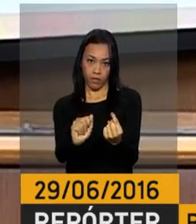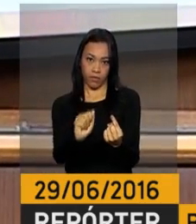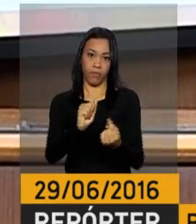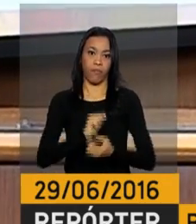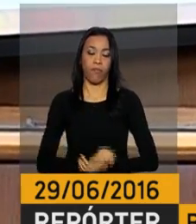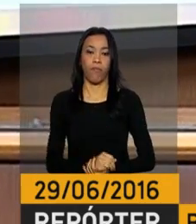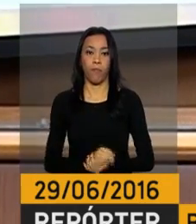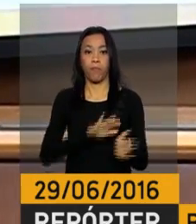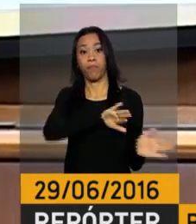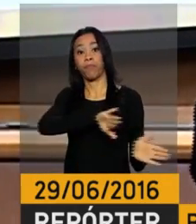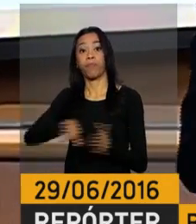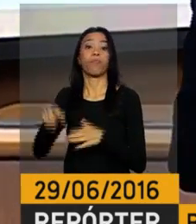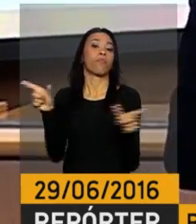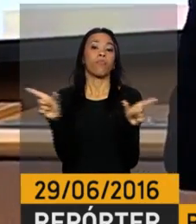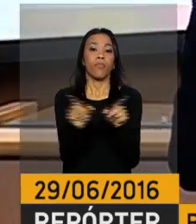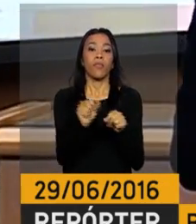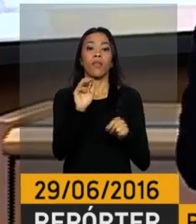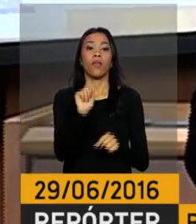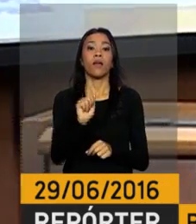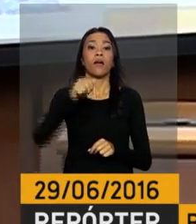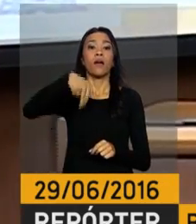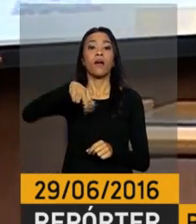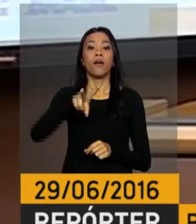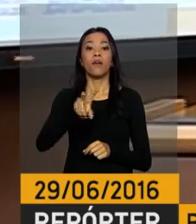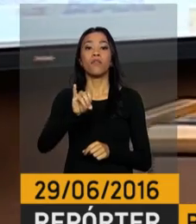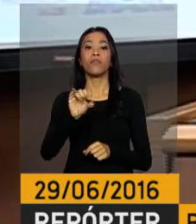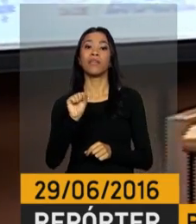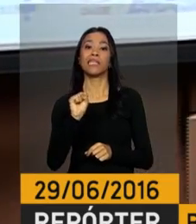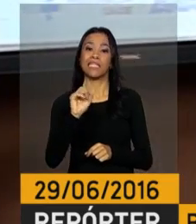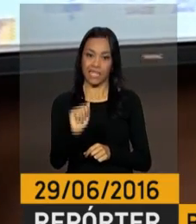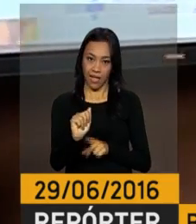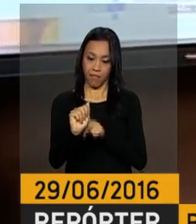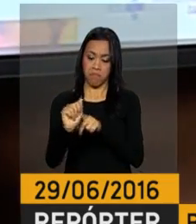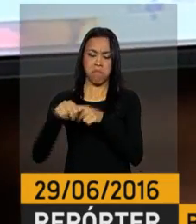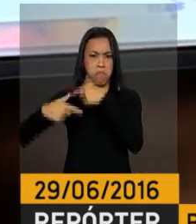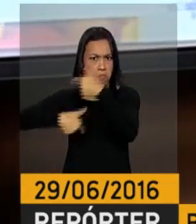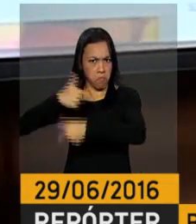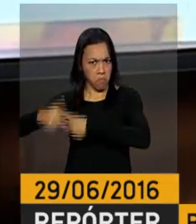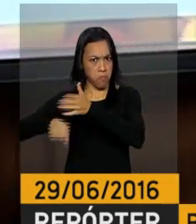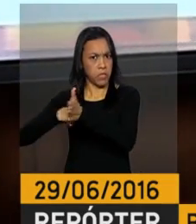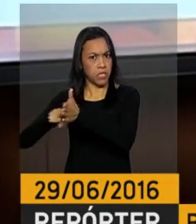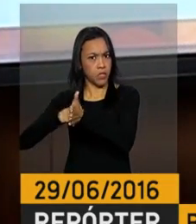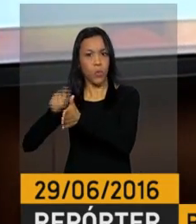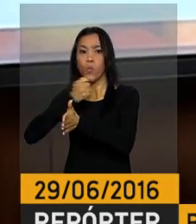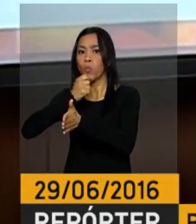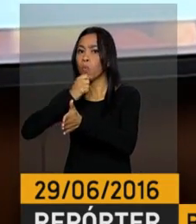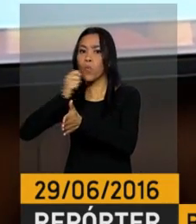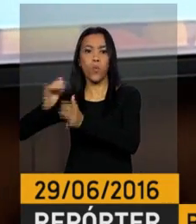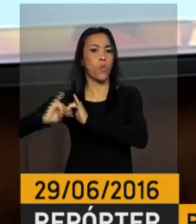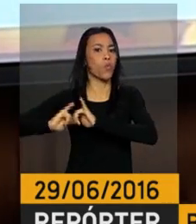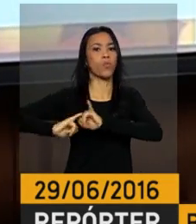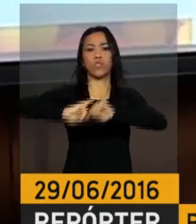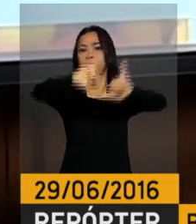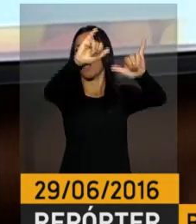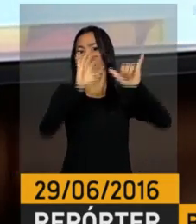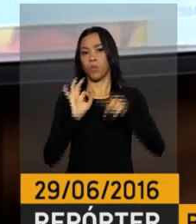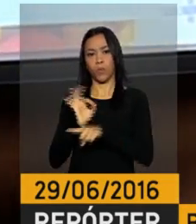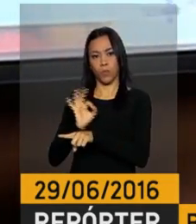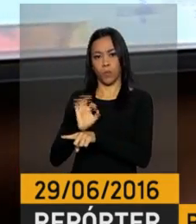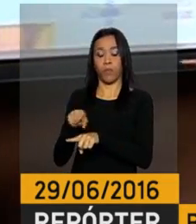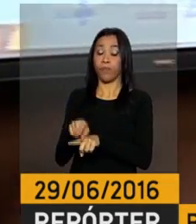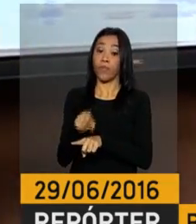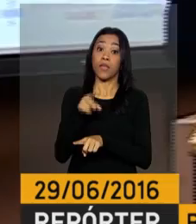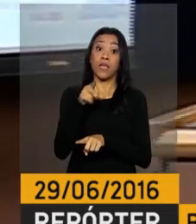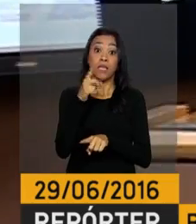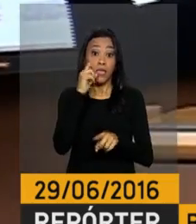a Anvisa também fez um trabalho que nós não divulgamos na outra etapa que foi avaliar se o que tá no